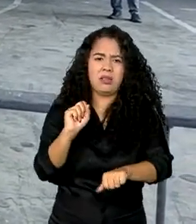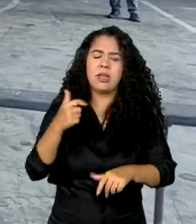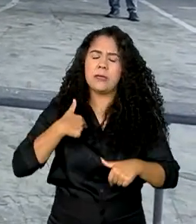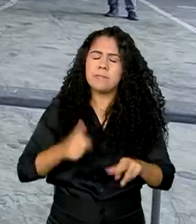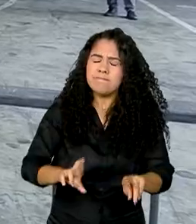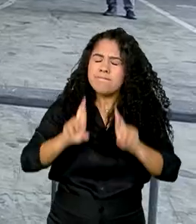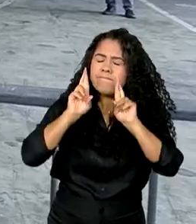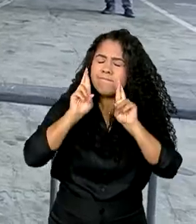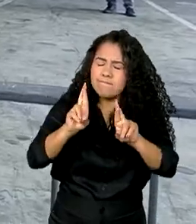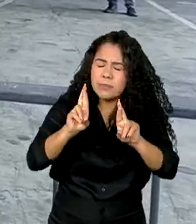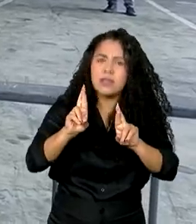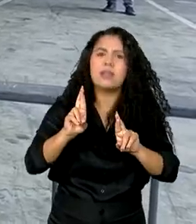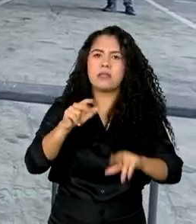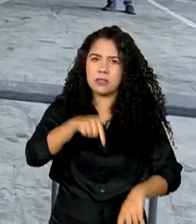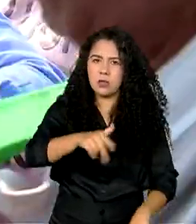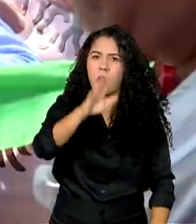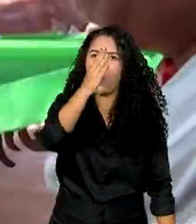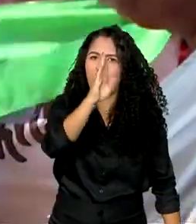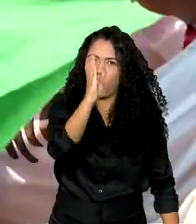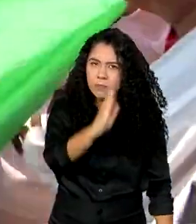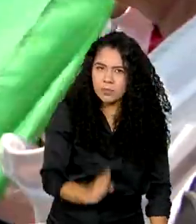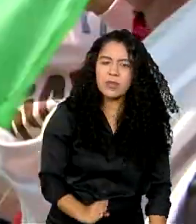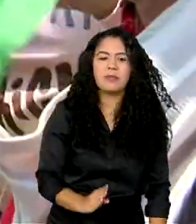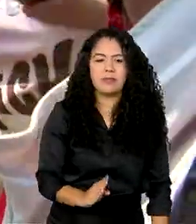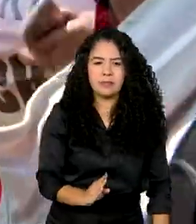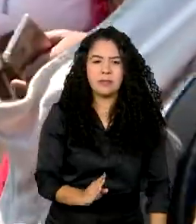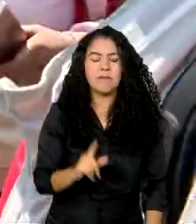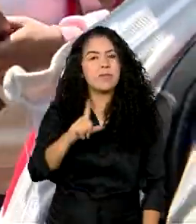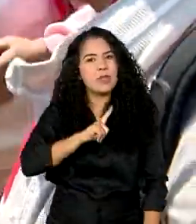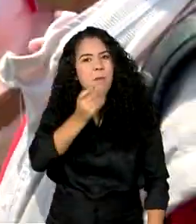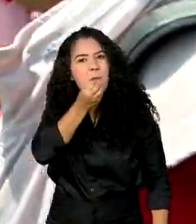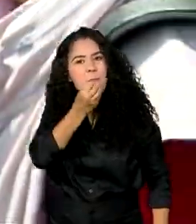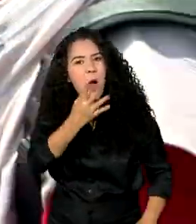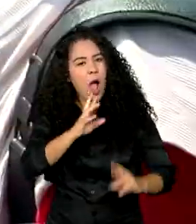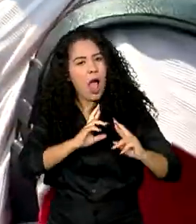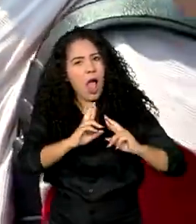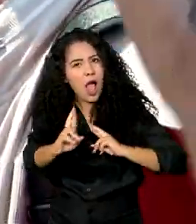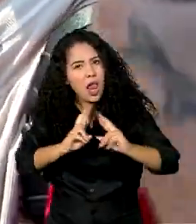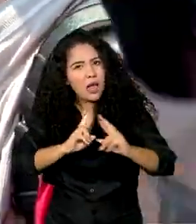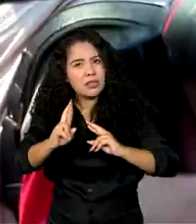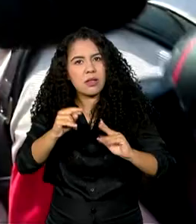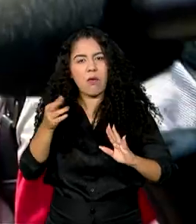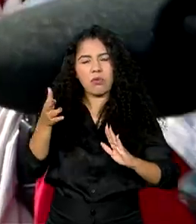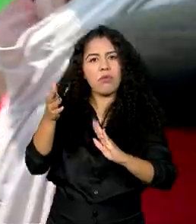esperança no governo brasileiro, que tem sempre uma boa